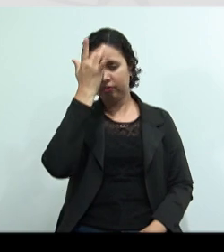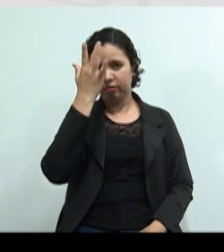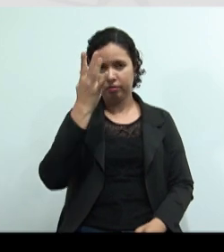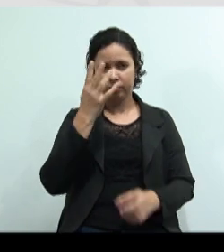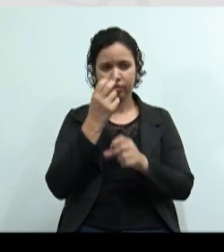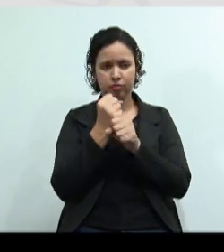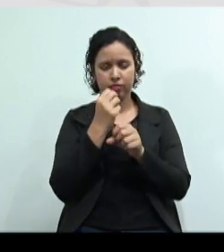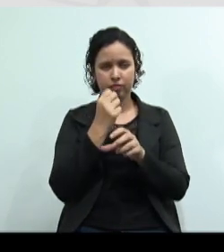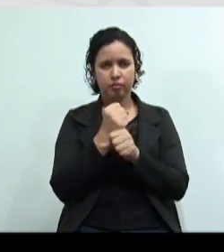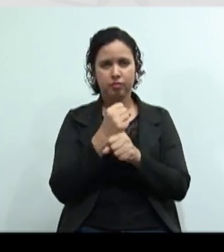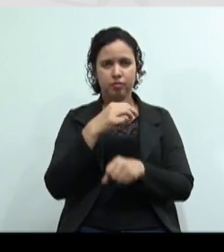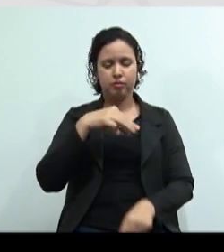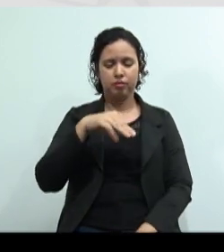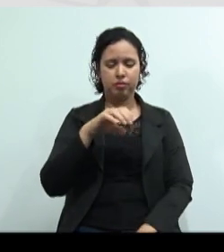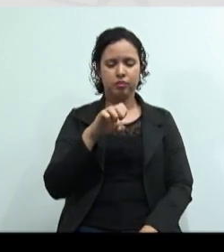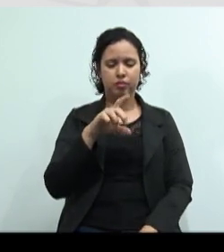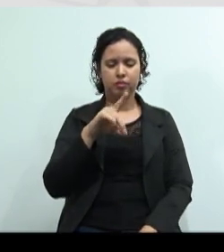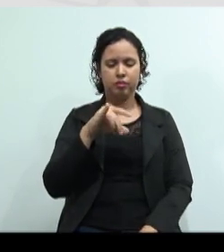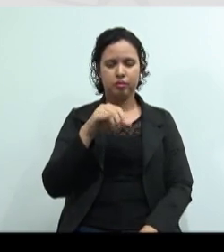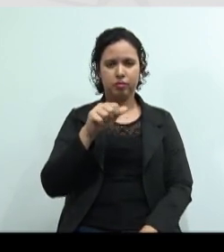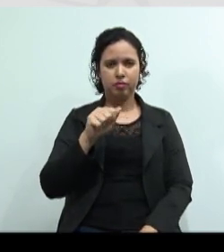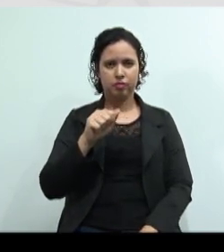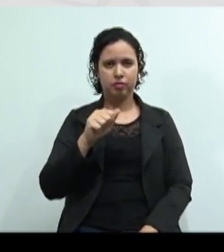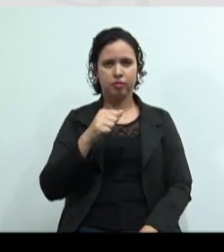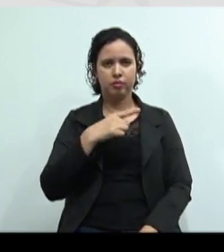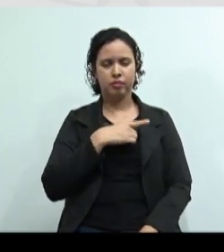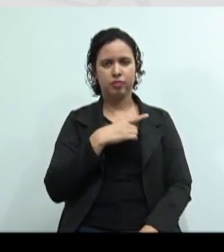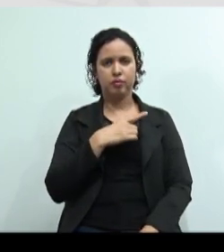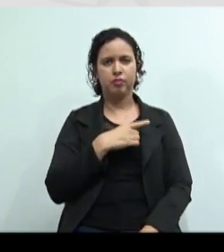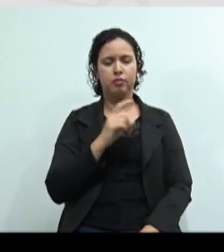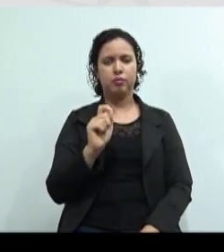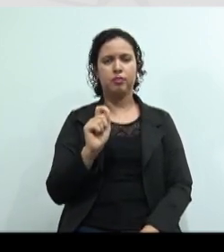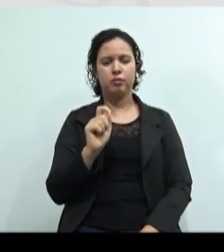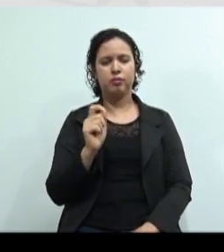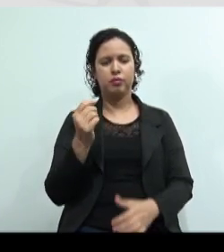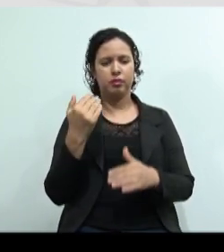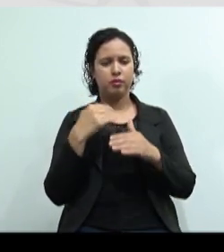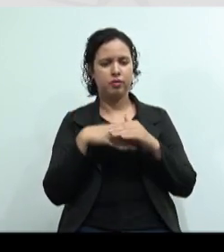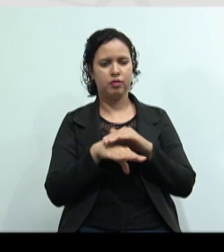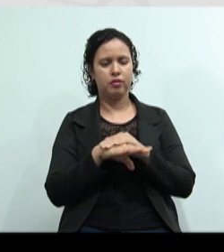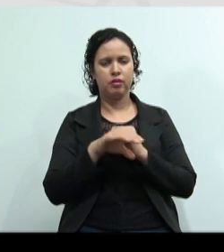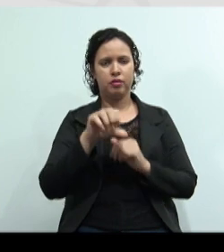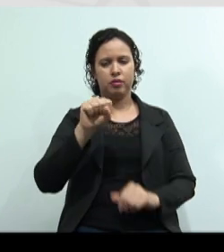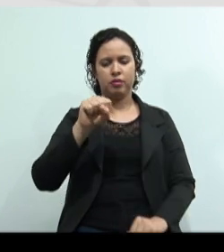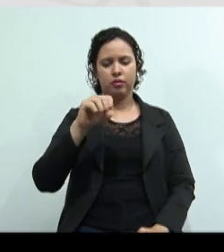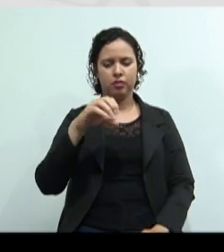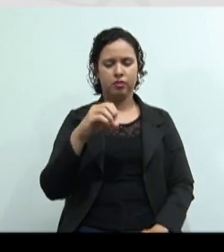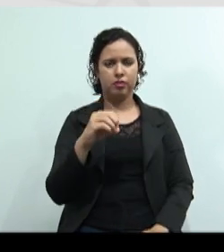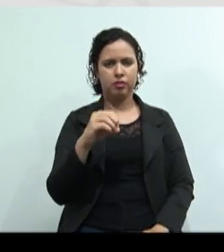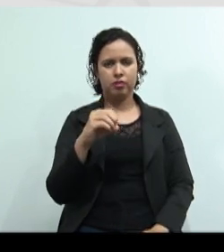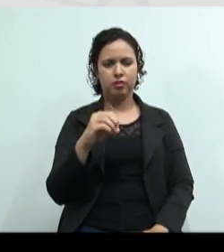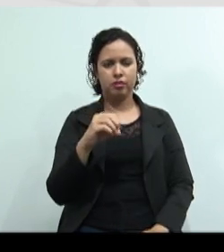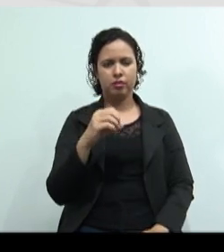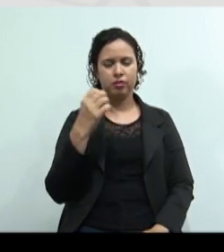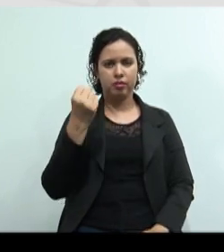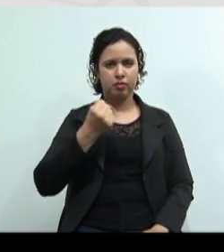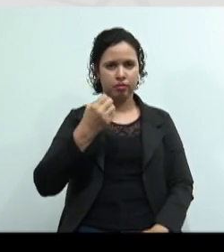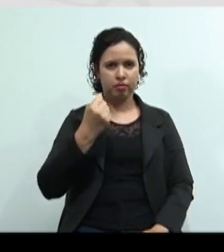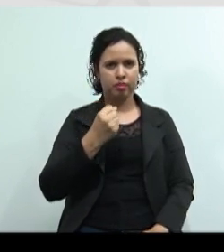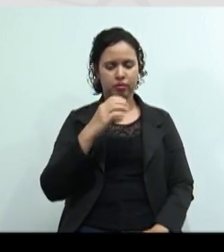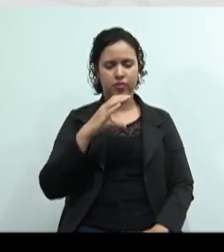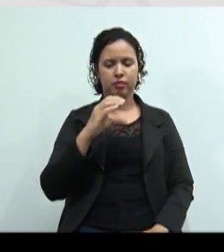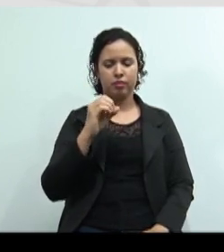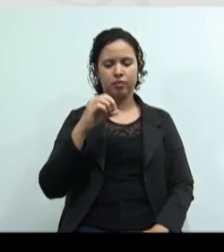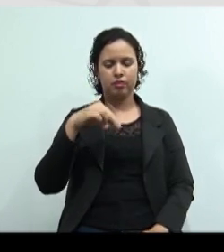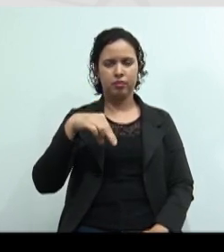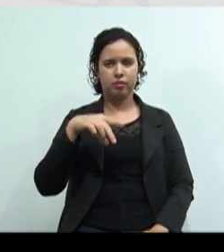calcular a média, tá ok? Então, nós temos aqui a entrada de 80, leite condensado, saldo 80, continua